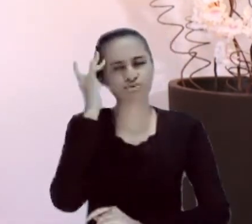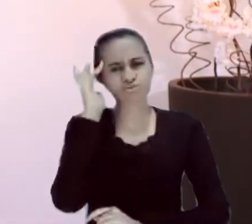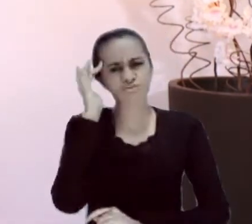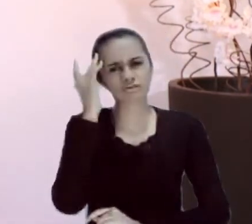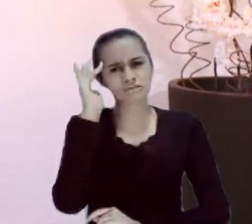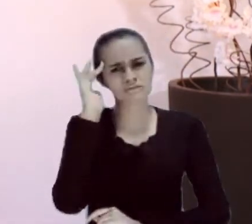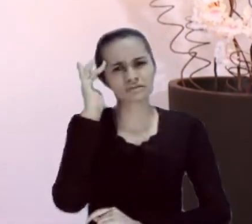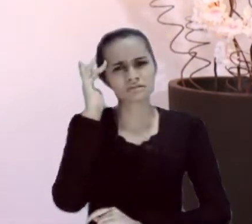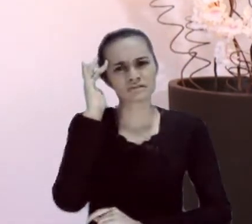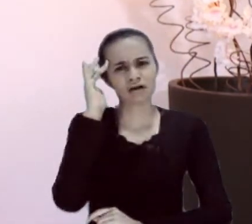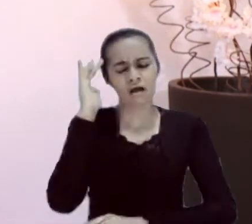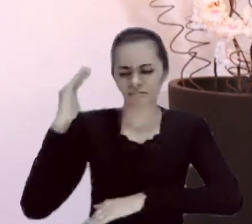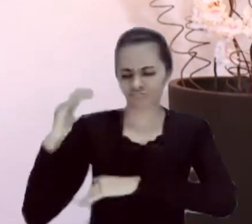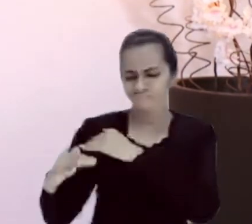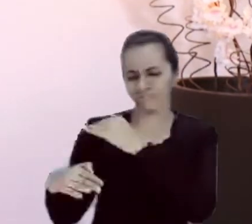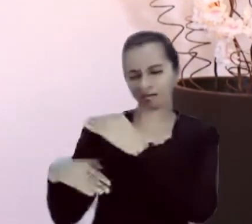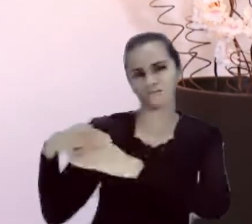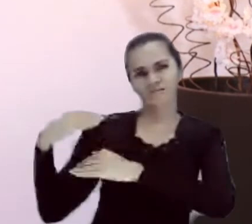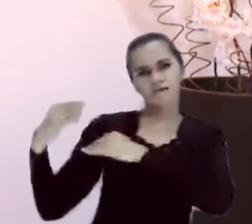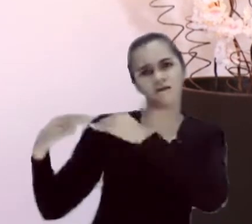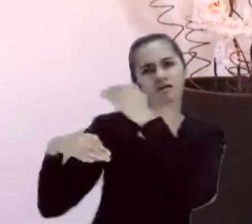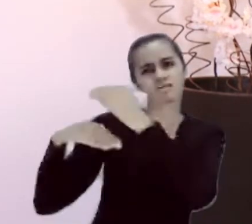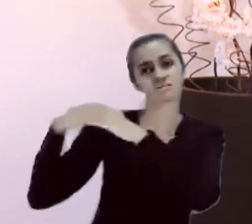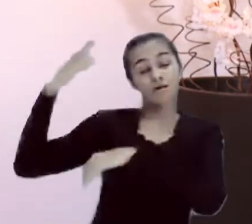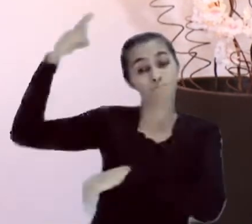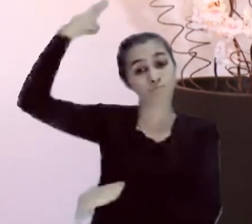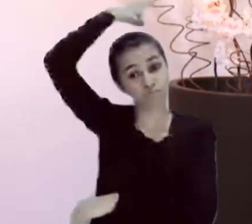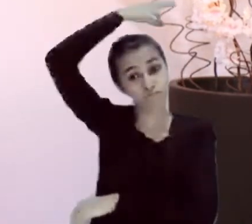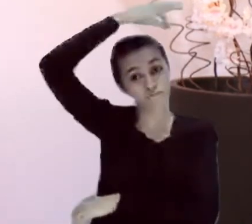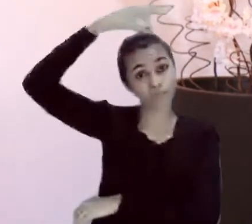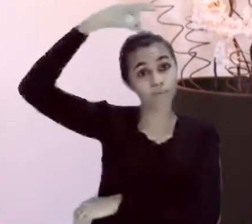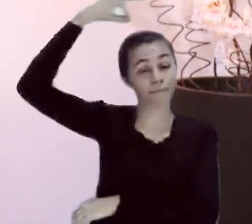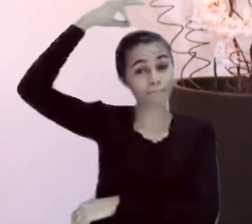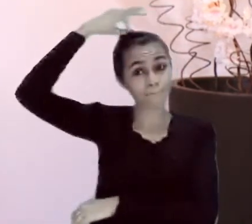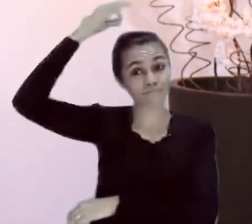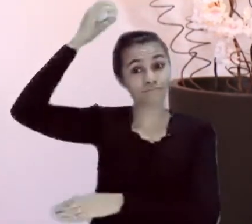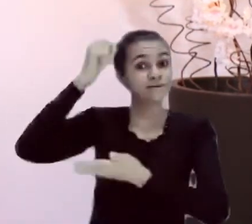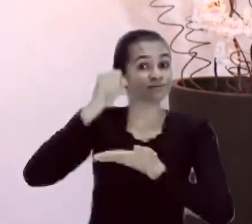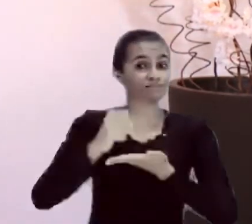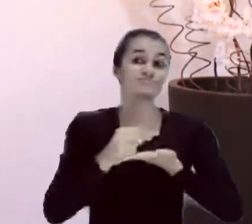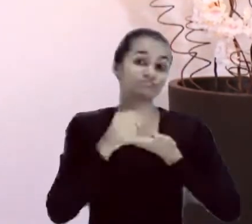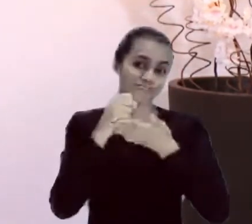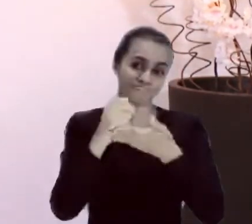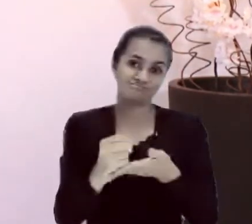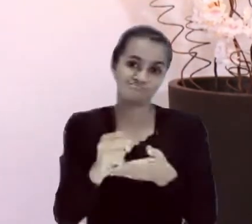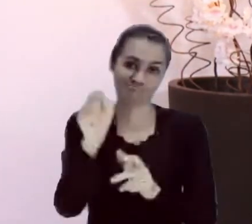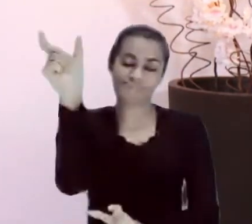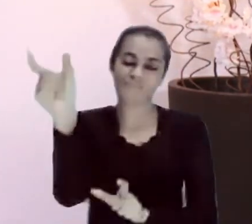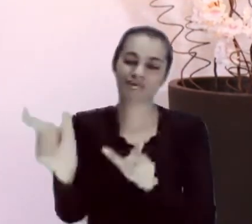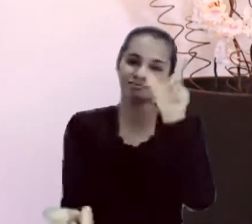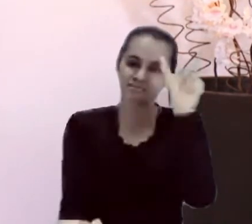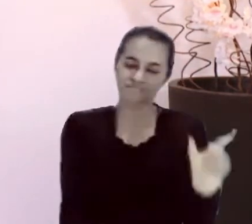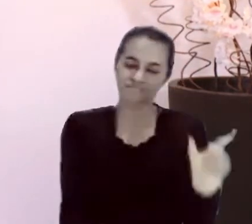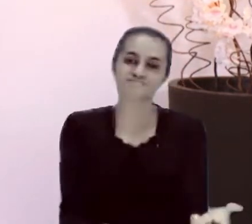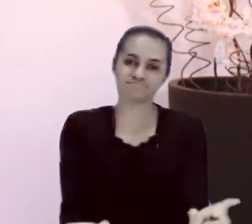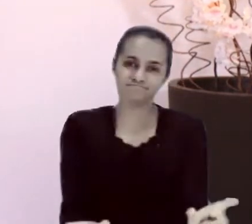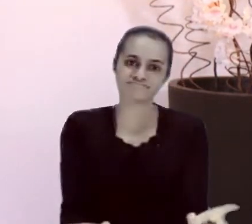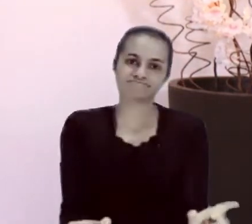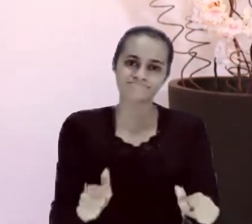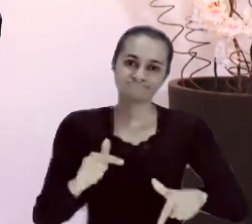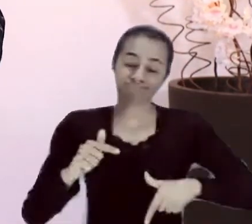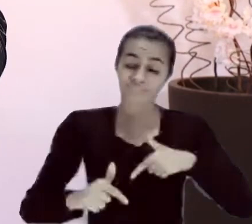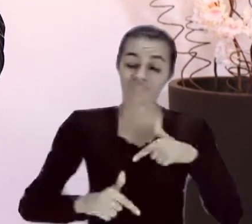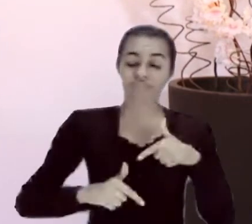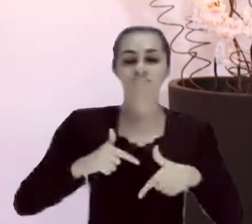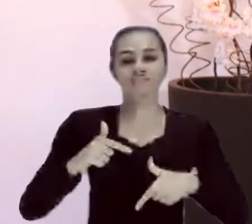muito espiritualmente quando estamos fazendo a obra de Cristo. Porque a obra de Cristo